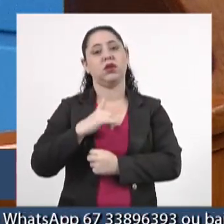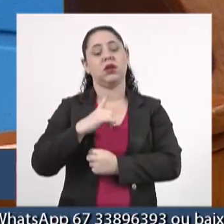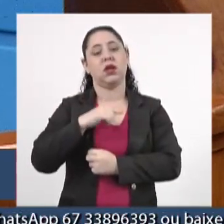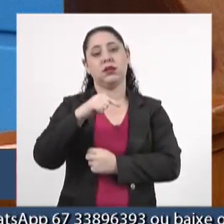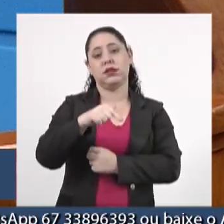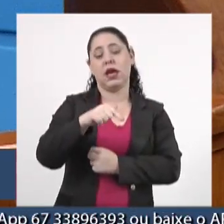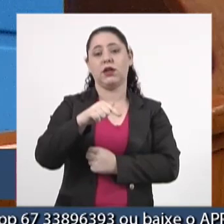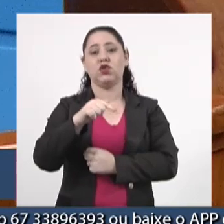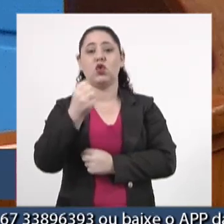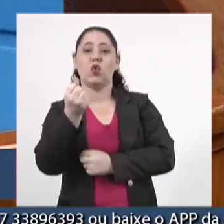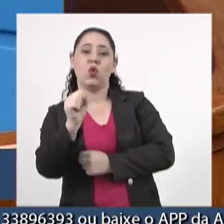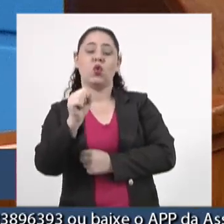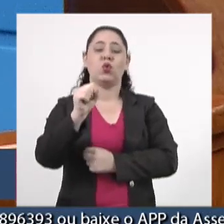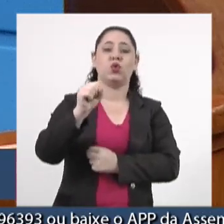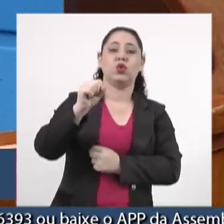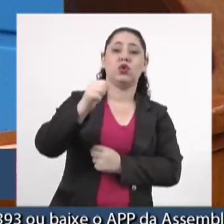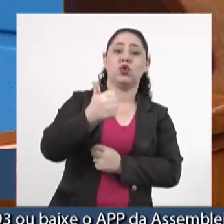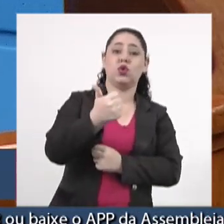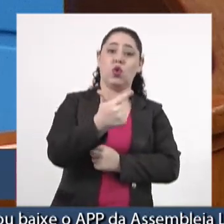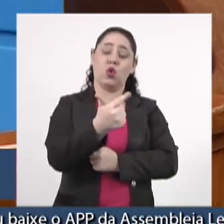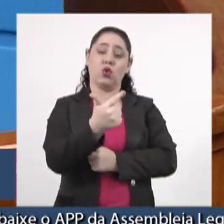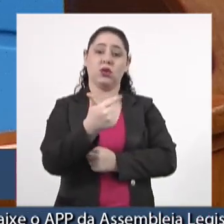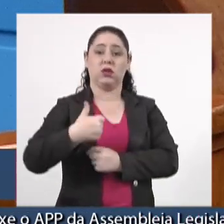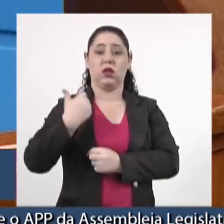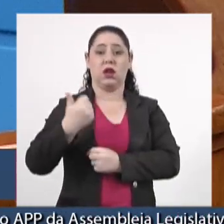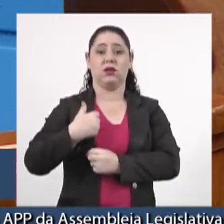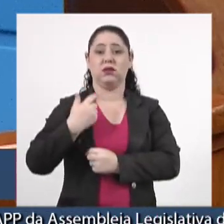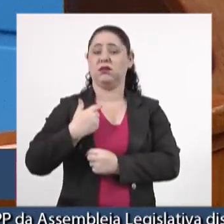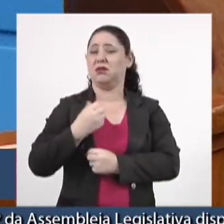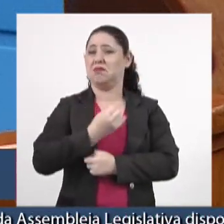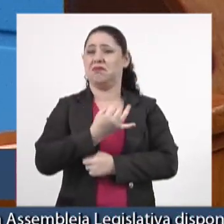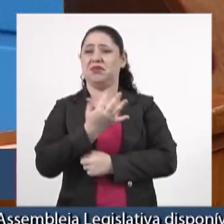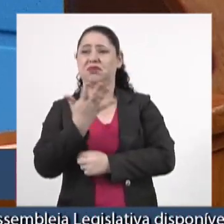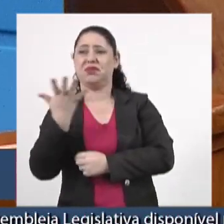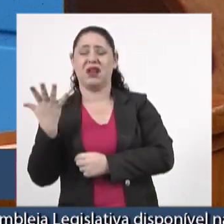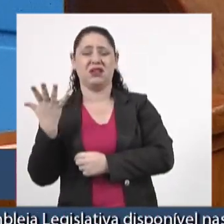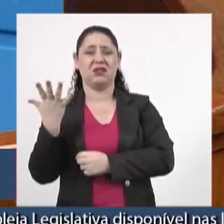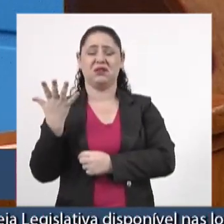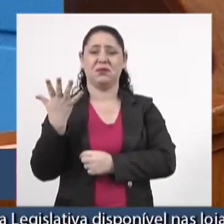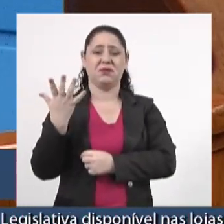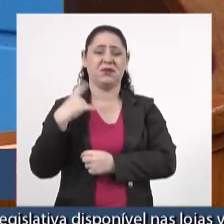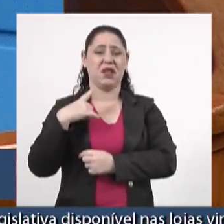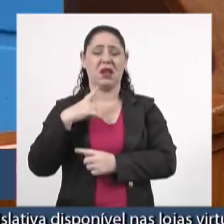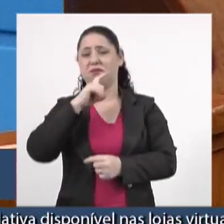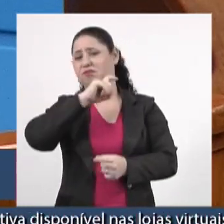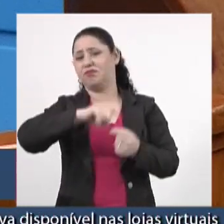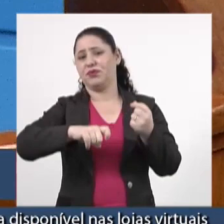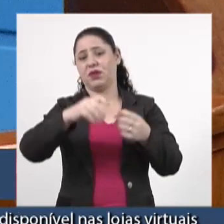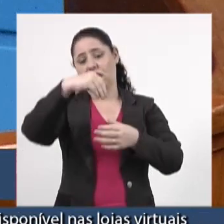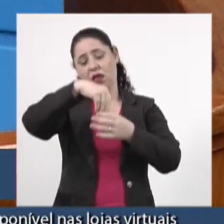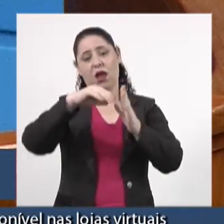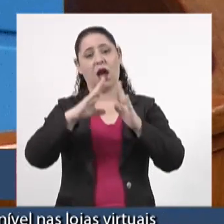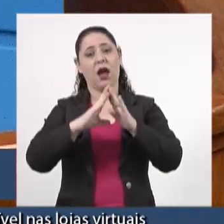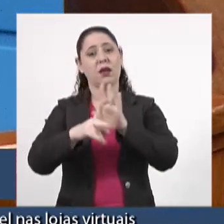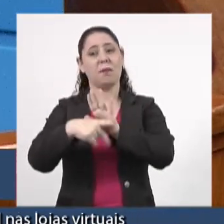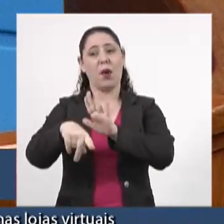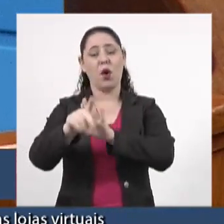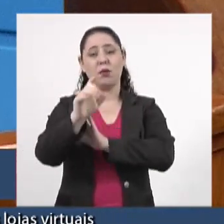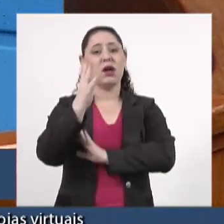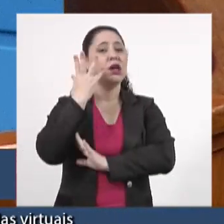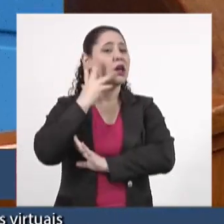de 7 anos, de 8 anos, de 12 anos. São muitos casos realmente de abuso sexual dentro da sua própria